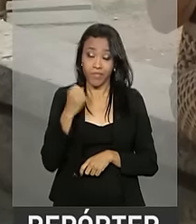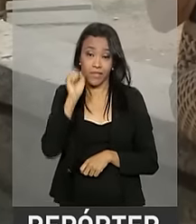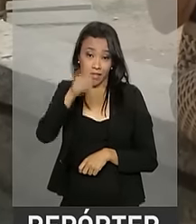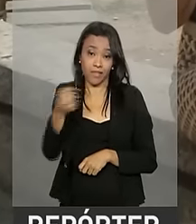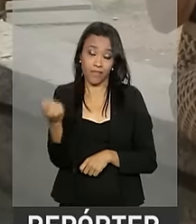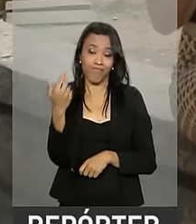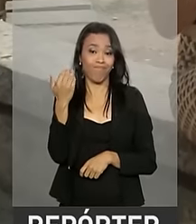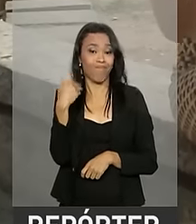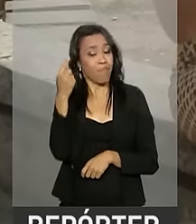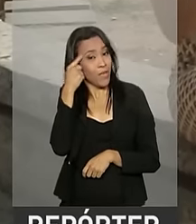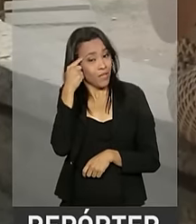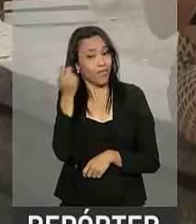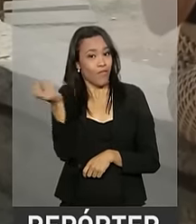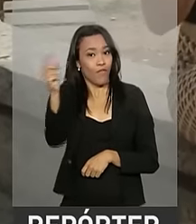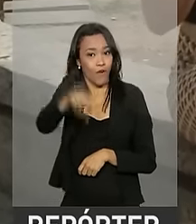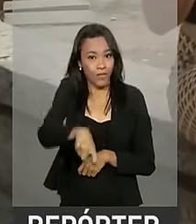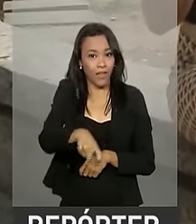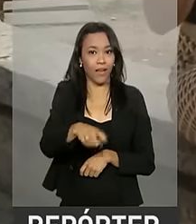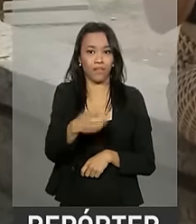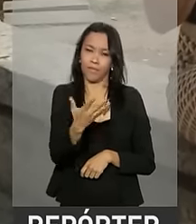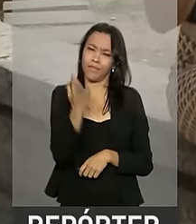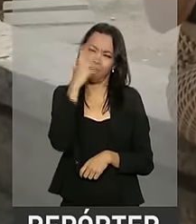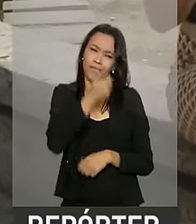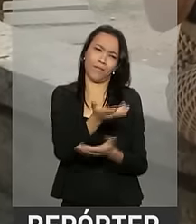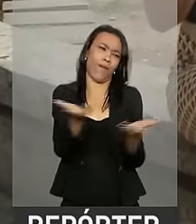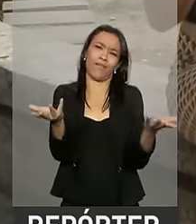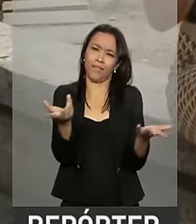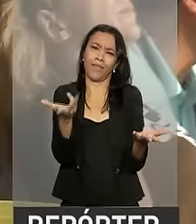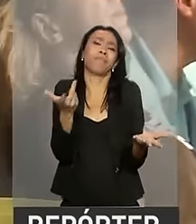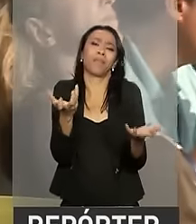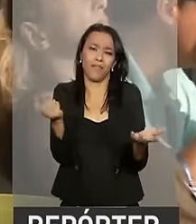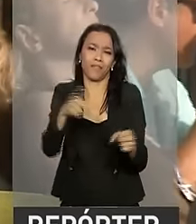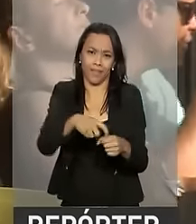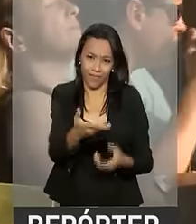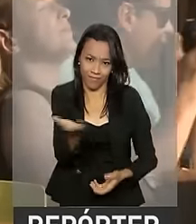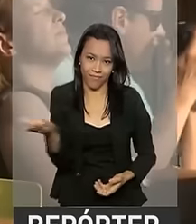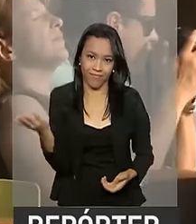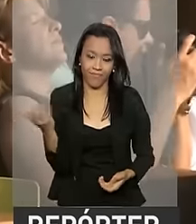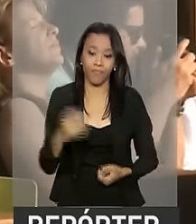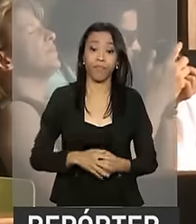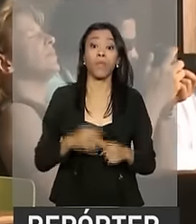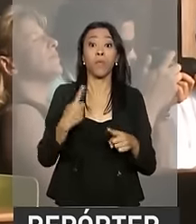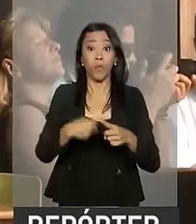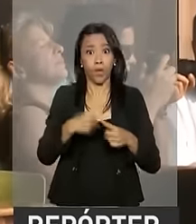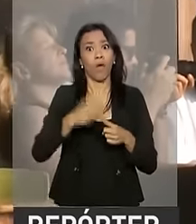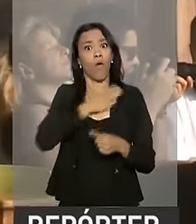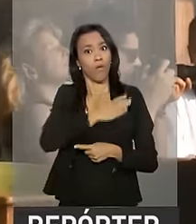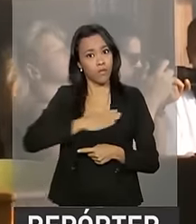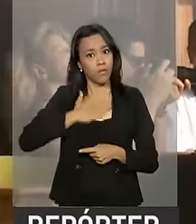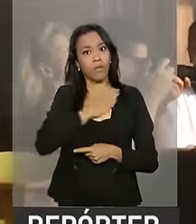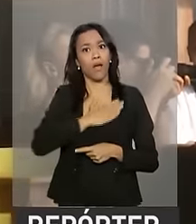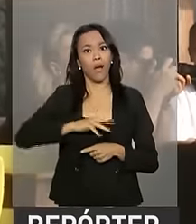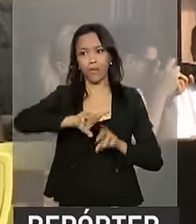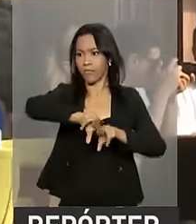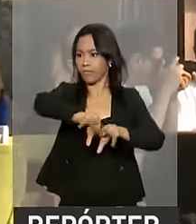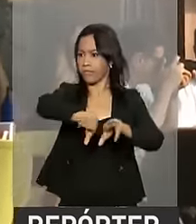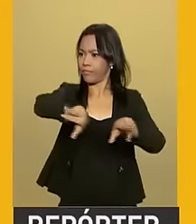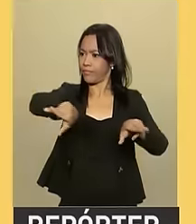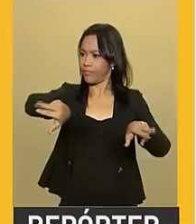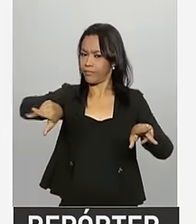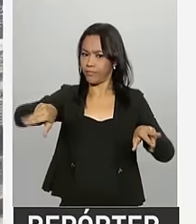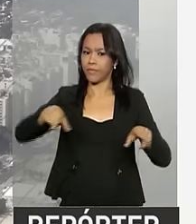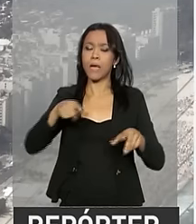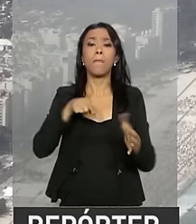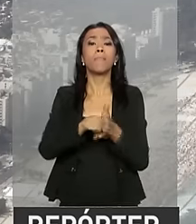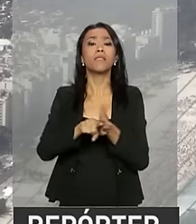voltar mas também com um cenário desses quem não vai querer voltar até porque eles gostaram de muitas outras coisas